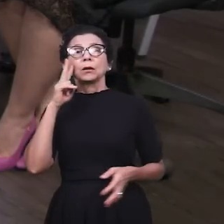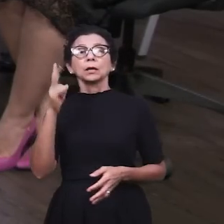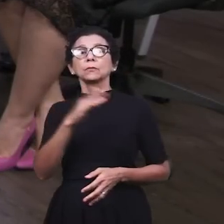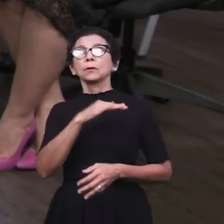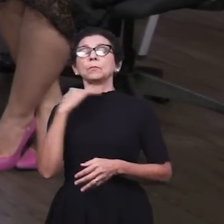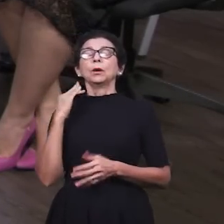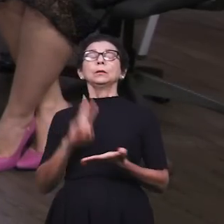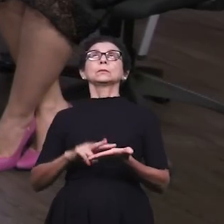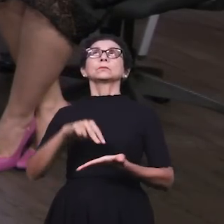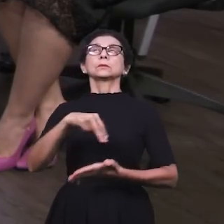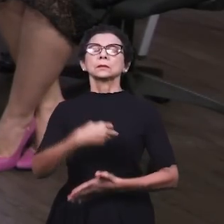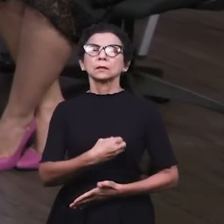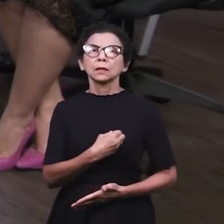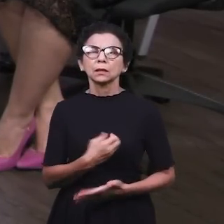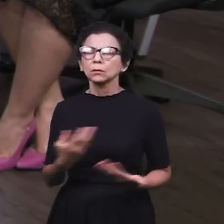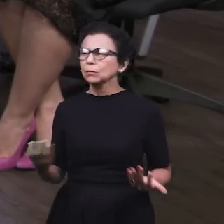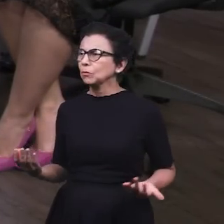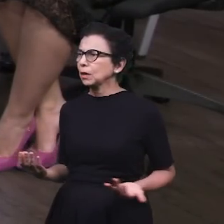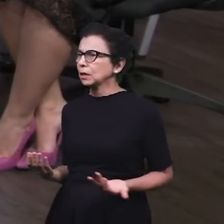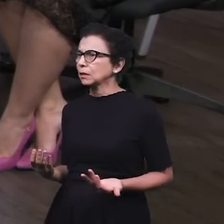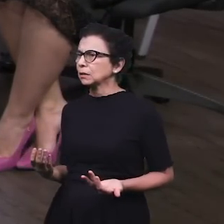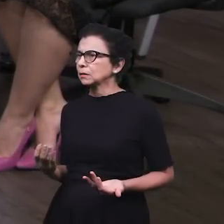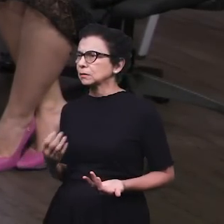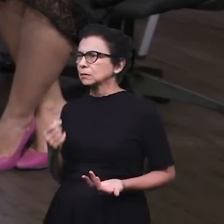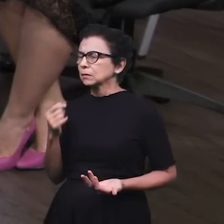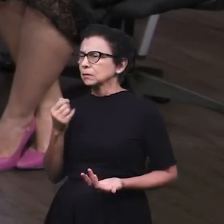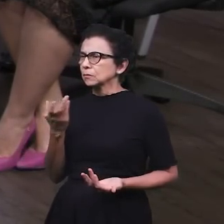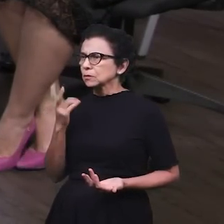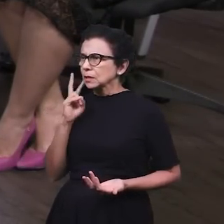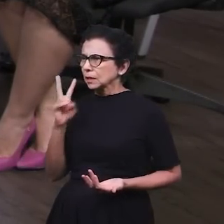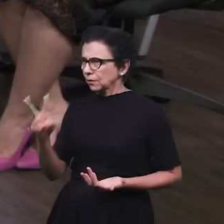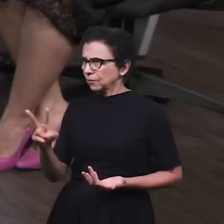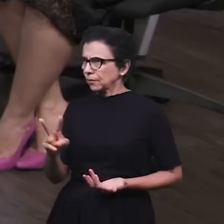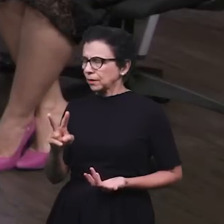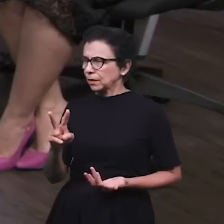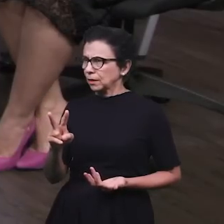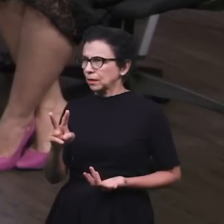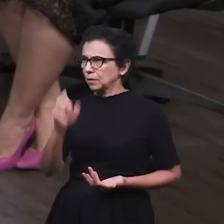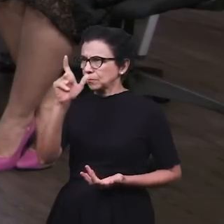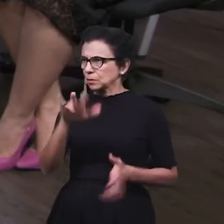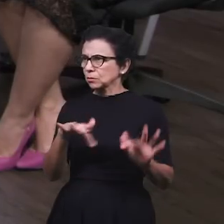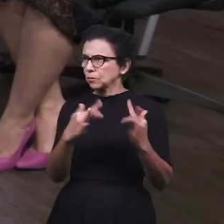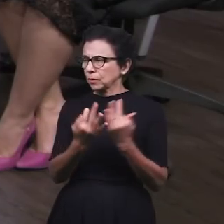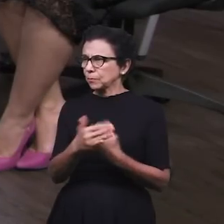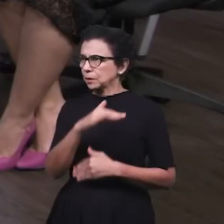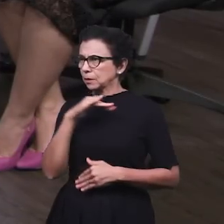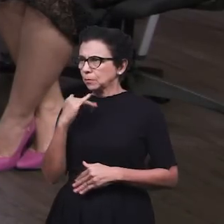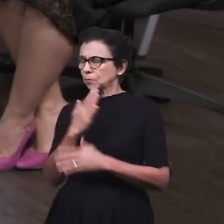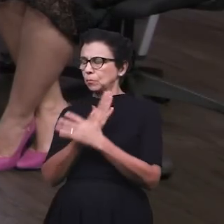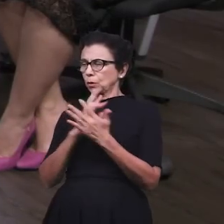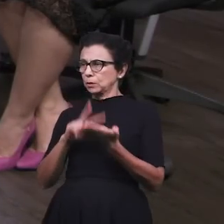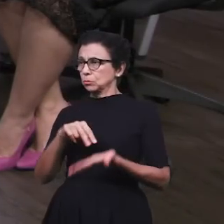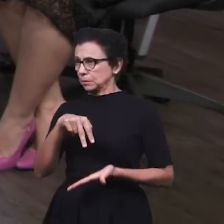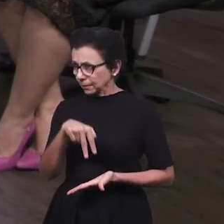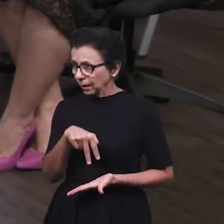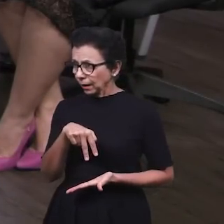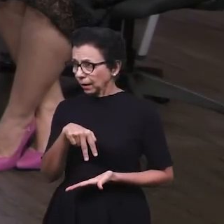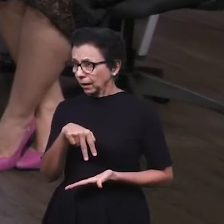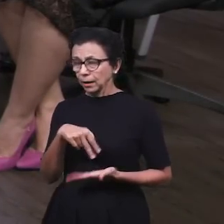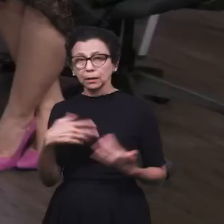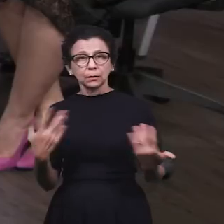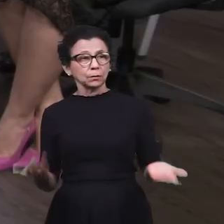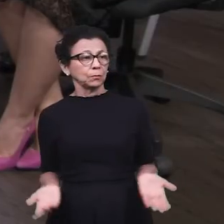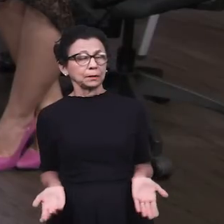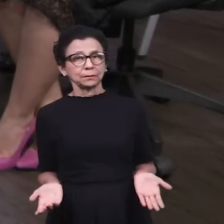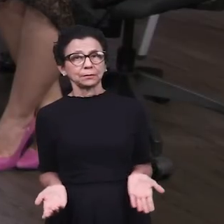Aí você pergunta a pessoa assim, mas vem cá, você quer ver um morto ressuscitar na sua família? Aí ninguém quer ver, né? Porque para ressuscitar tem que morrer primeiro. Tem que